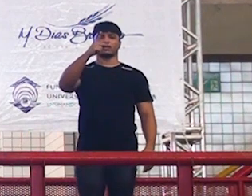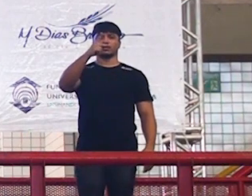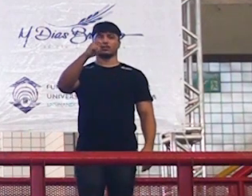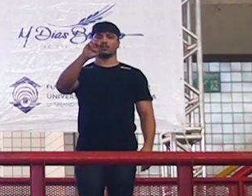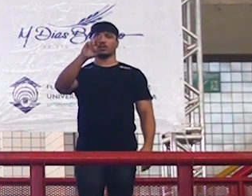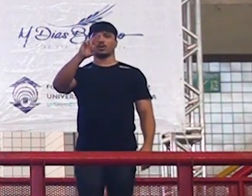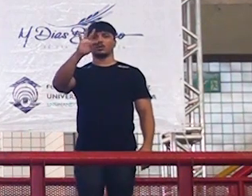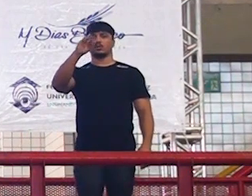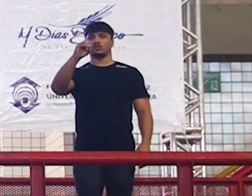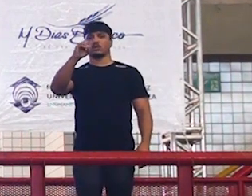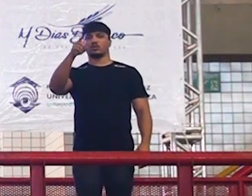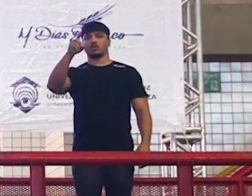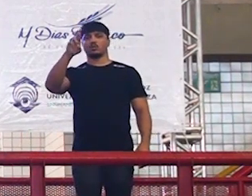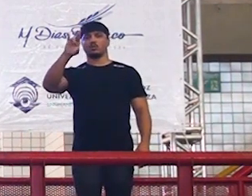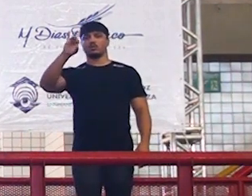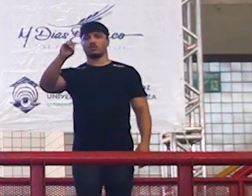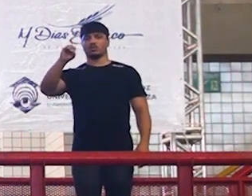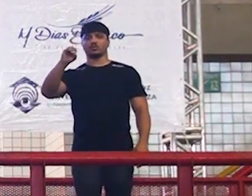Repertório.